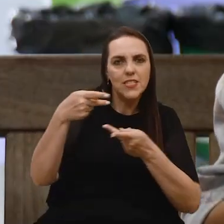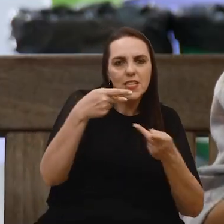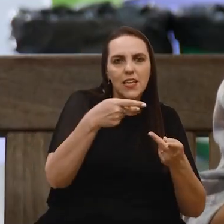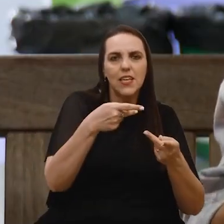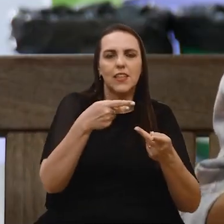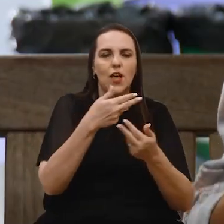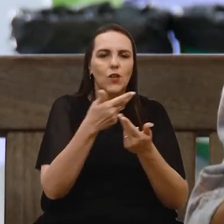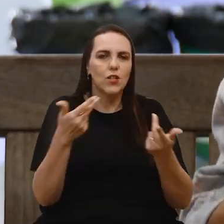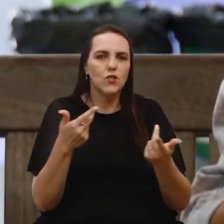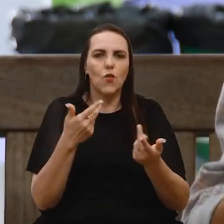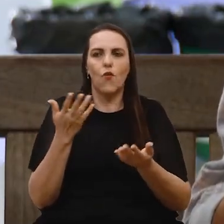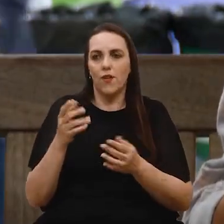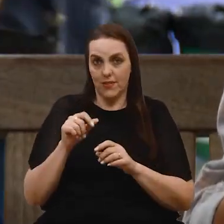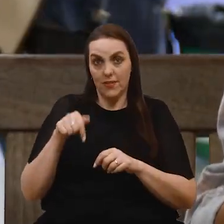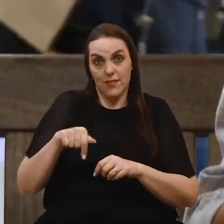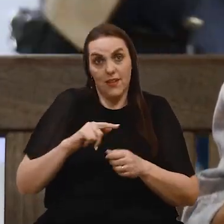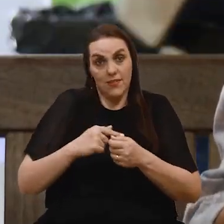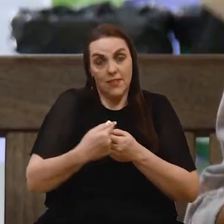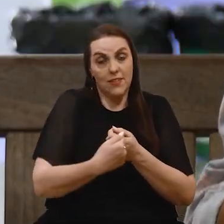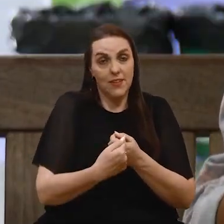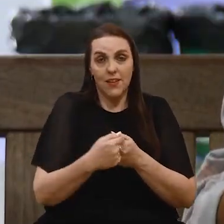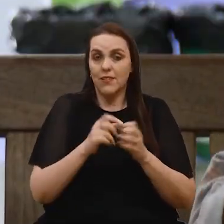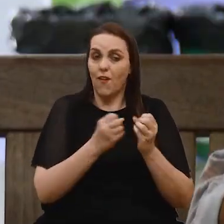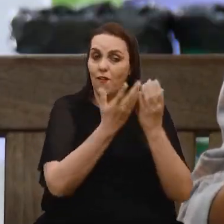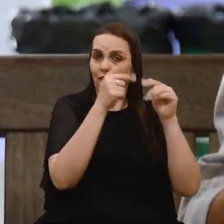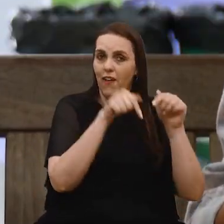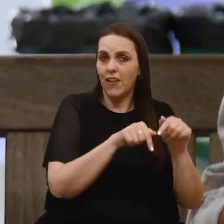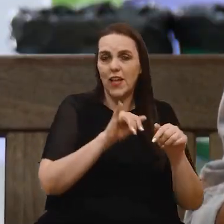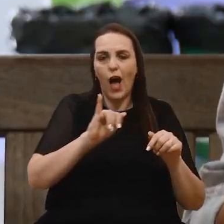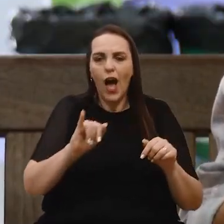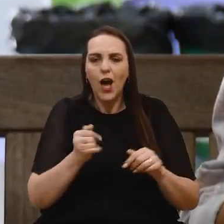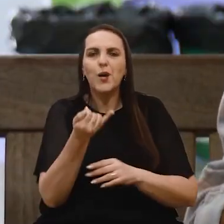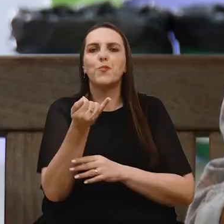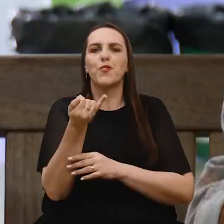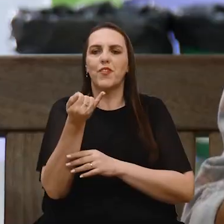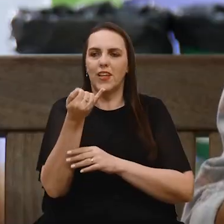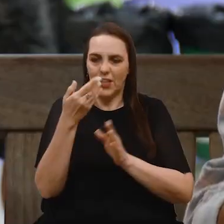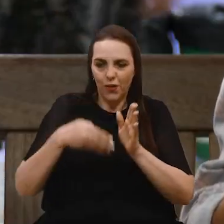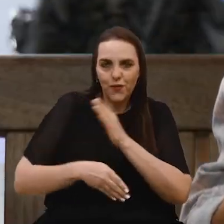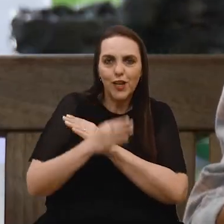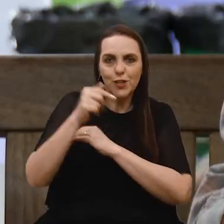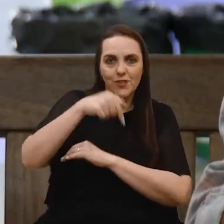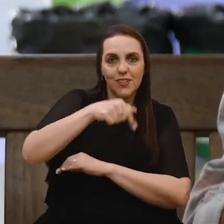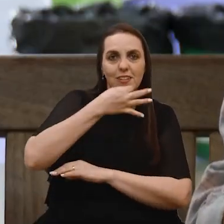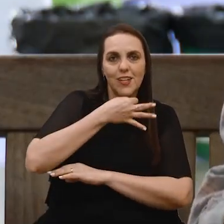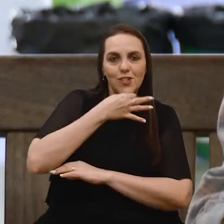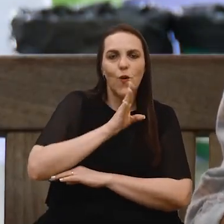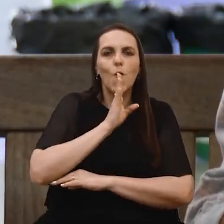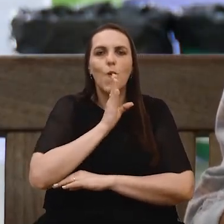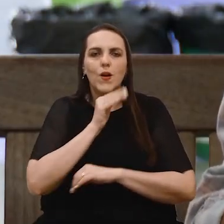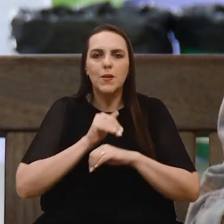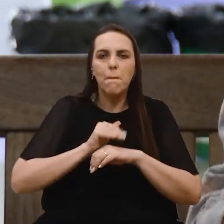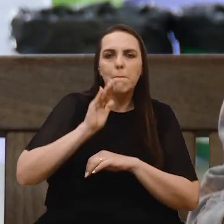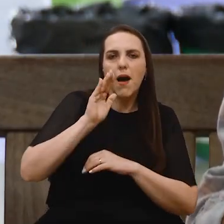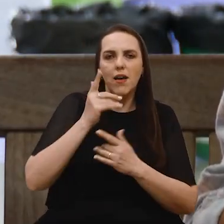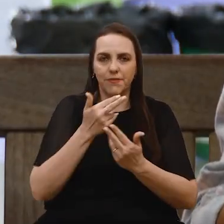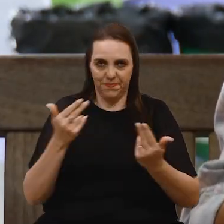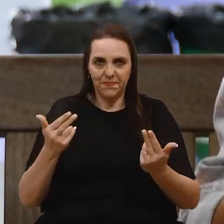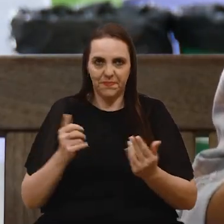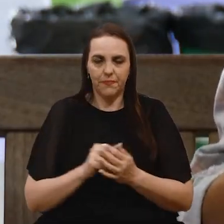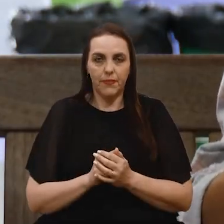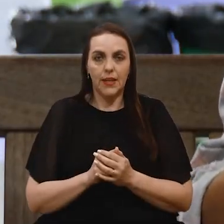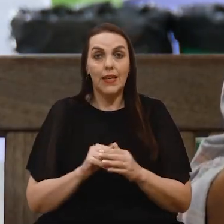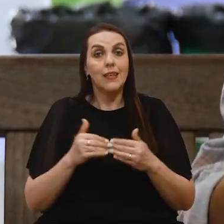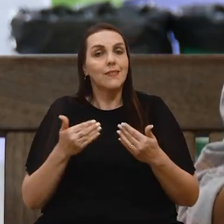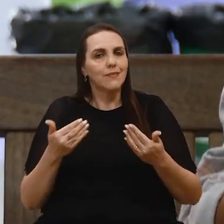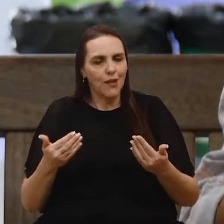outros atrativos da cidade, que não só a festa, que aproveita, né, a sua vinda aqui para conhecer um pouco mais de Caxias do Sul.